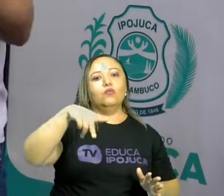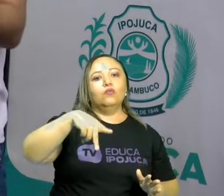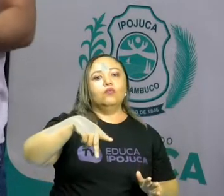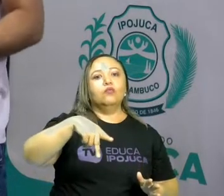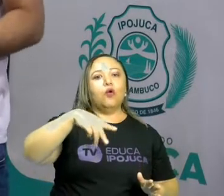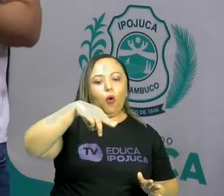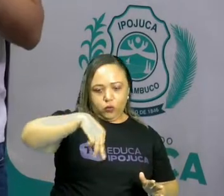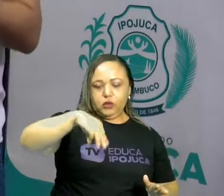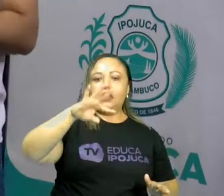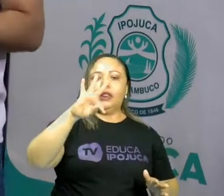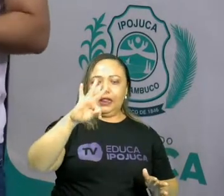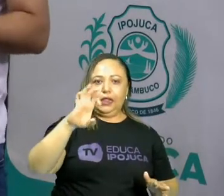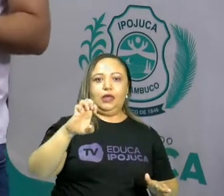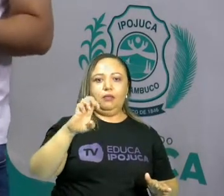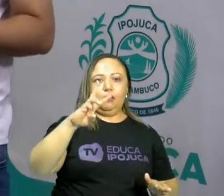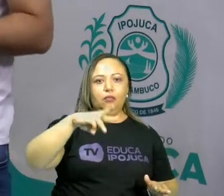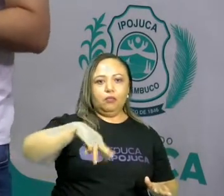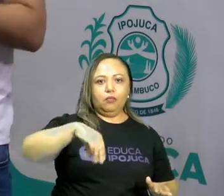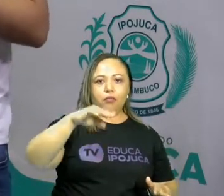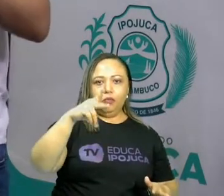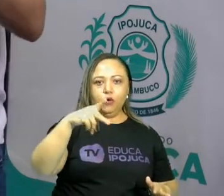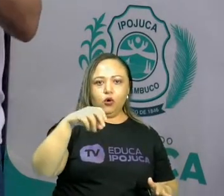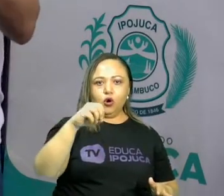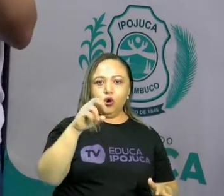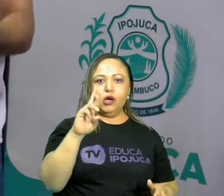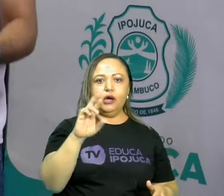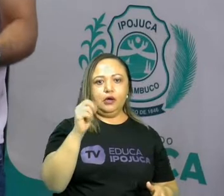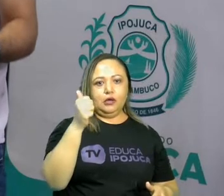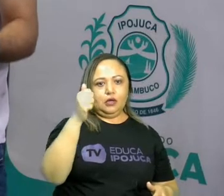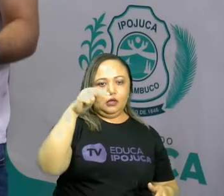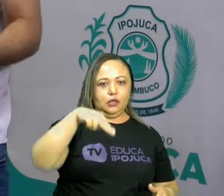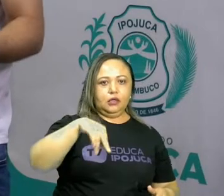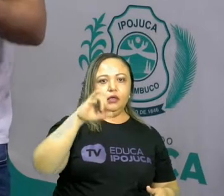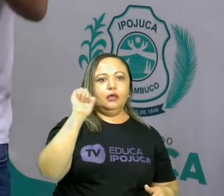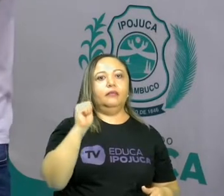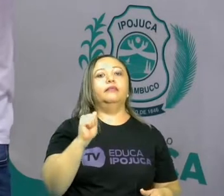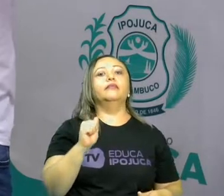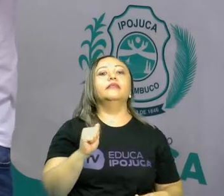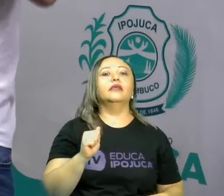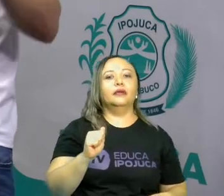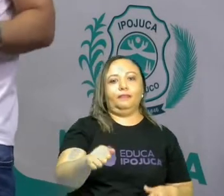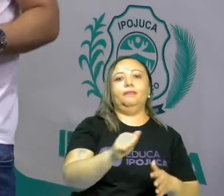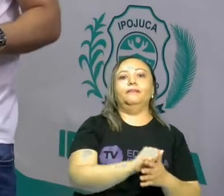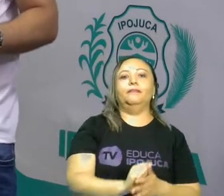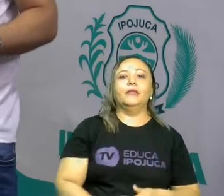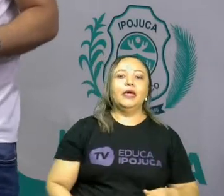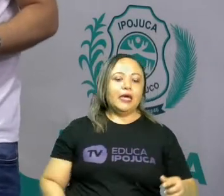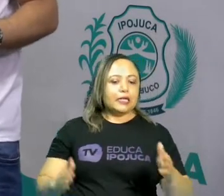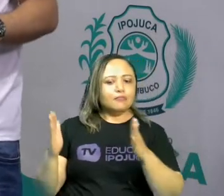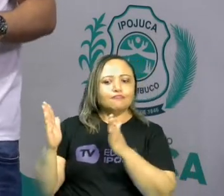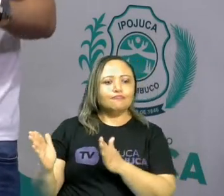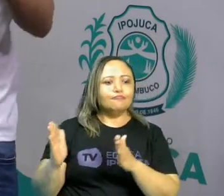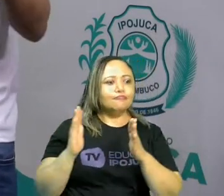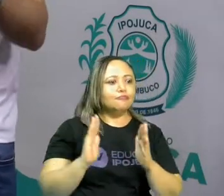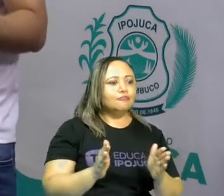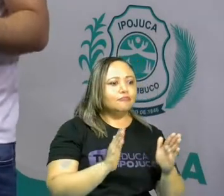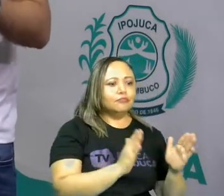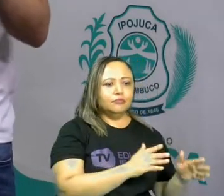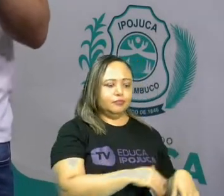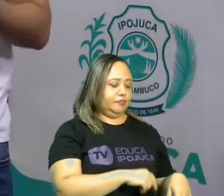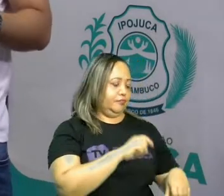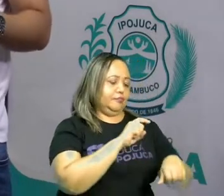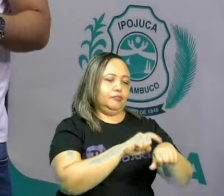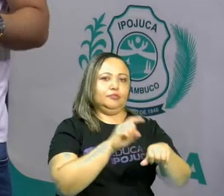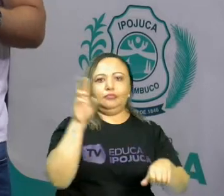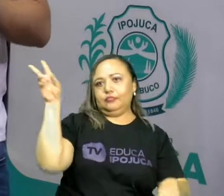vamos ter aí o início da idade contemporânea certo Então essa é a divisão do tempo